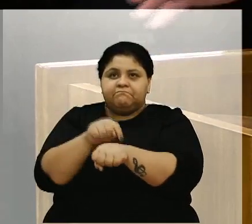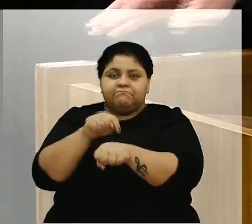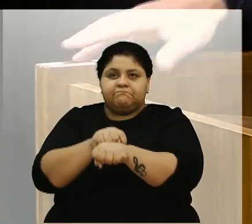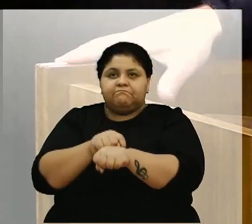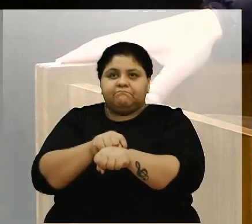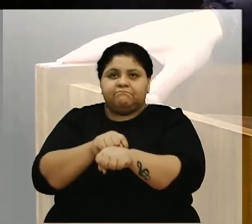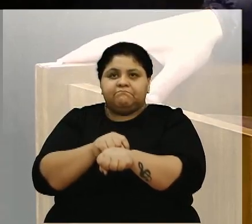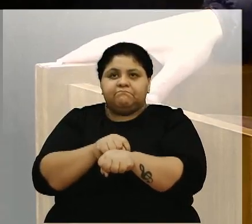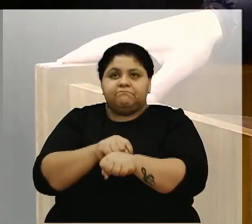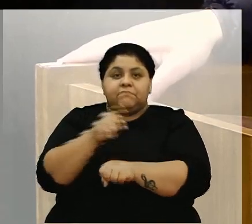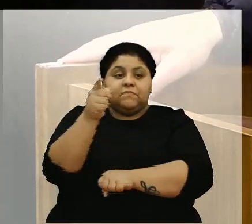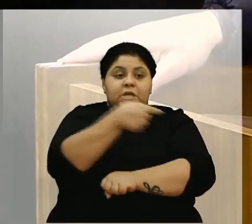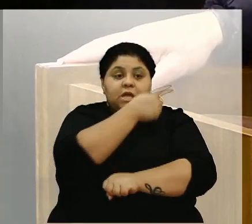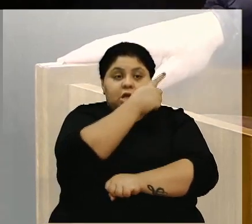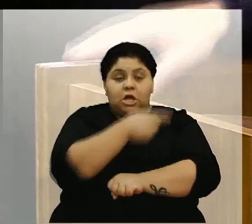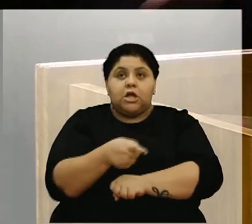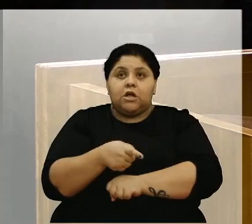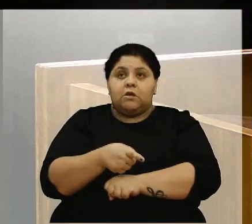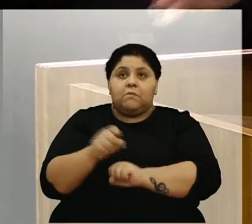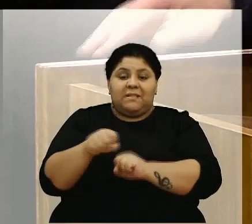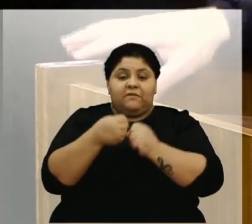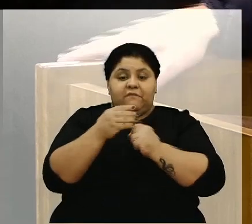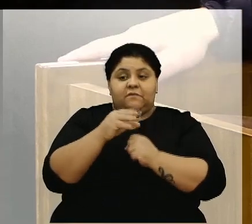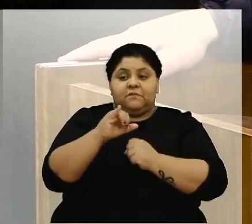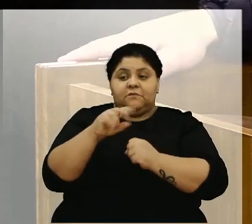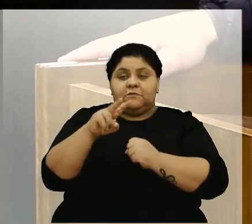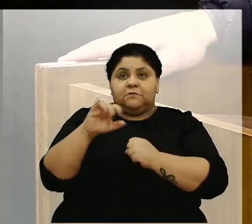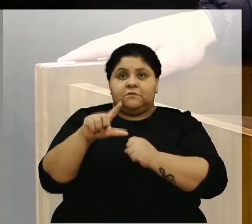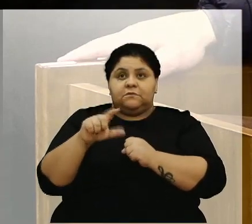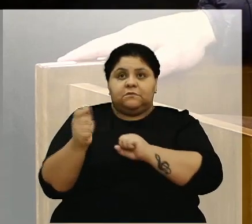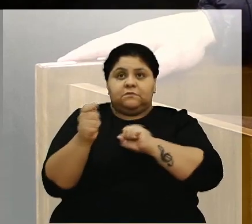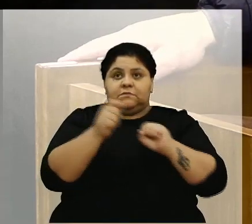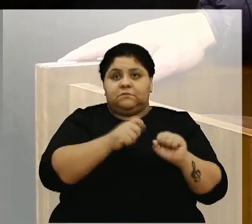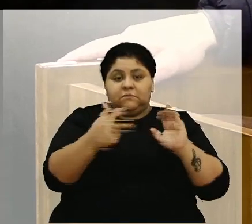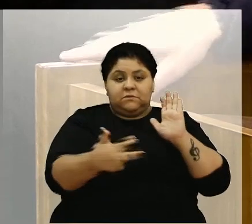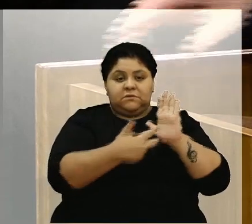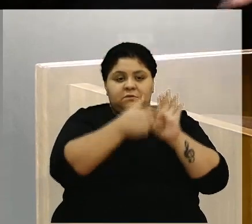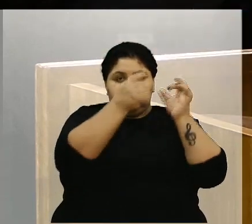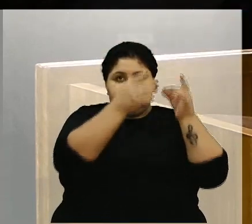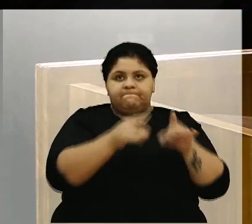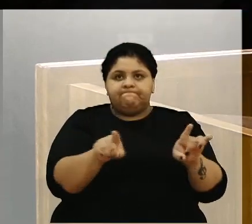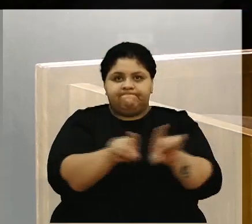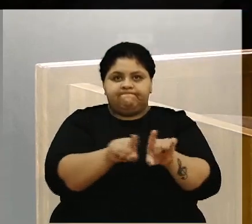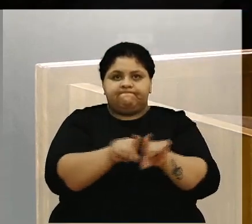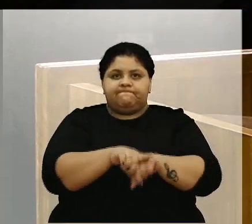foram interditadas pela Defesa Civil, que vão precisar de uma atenção especial também.